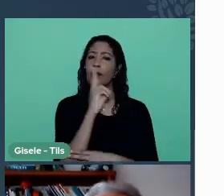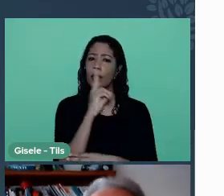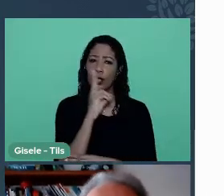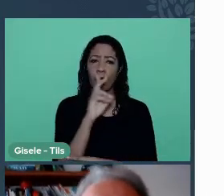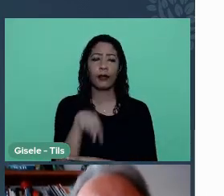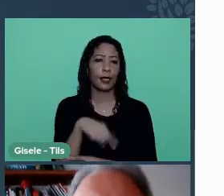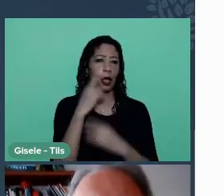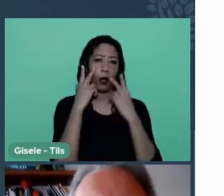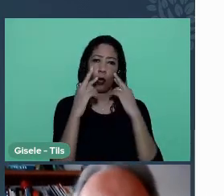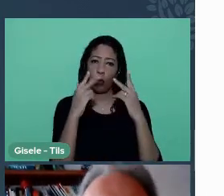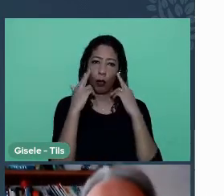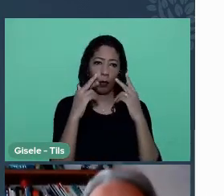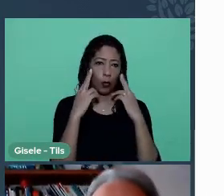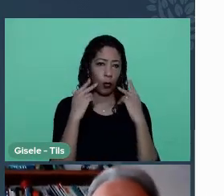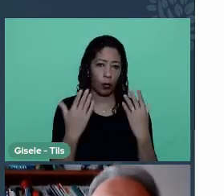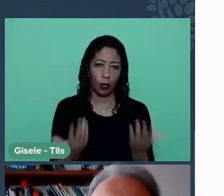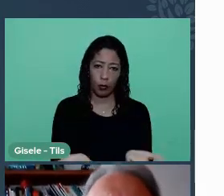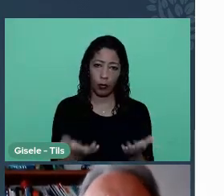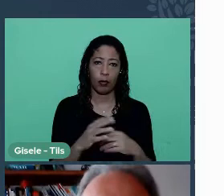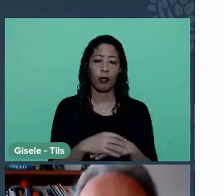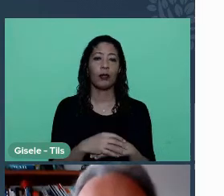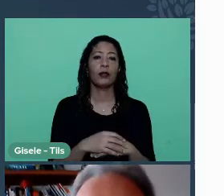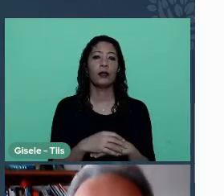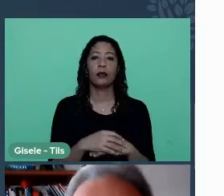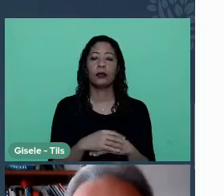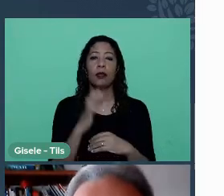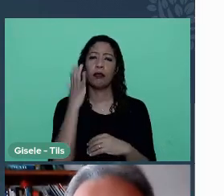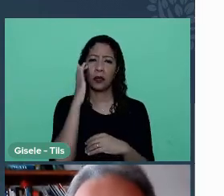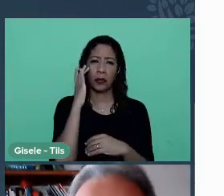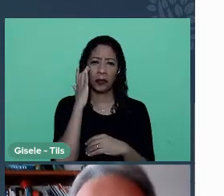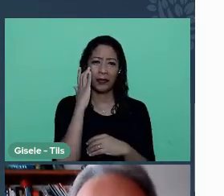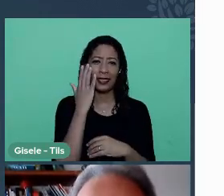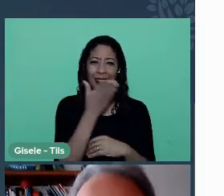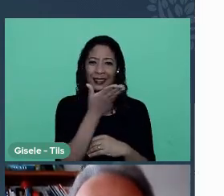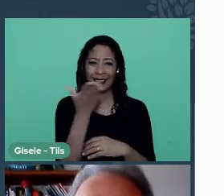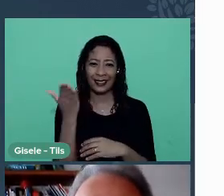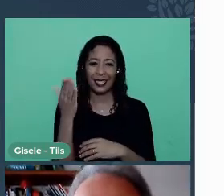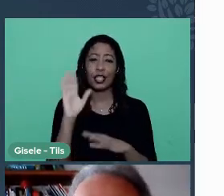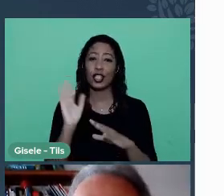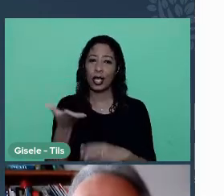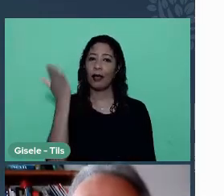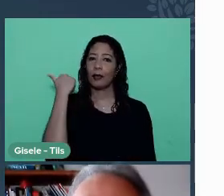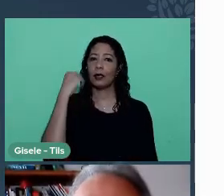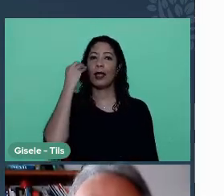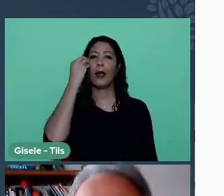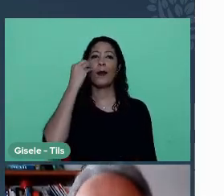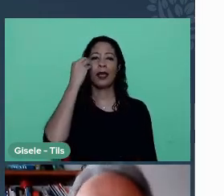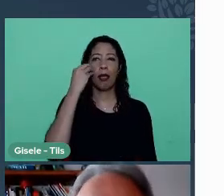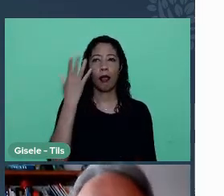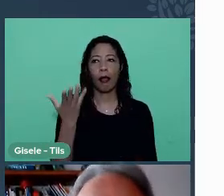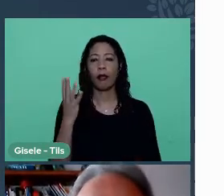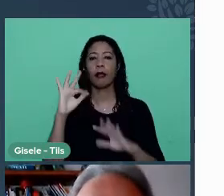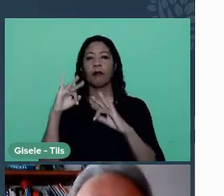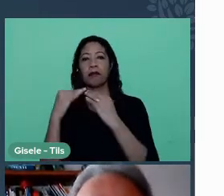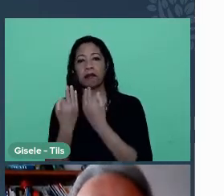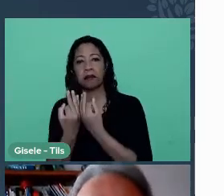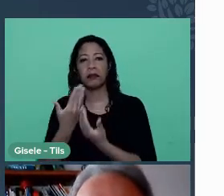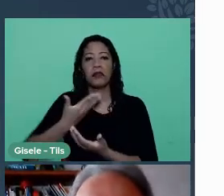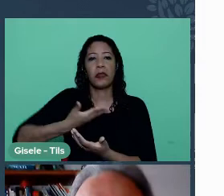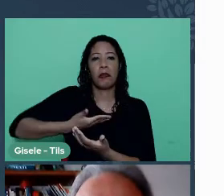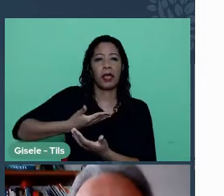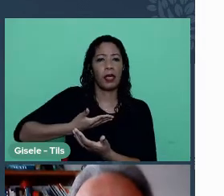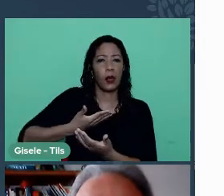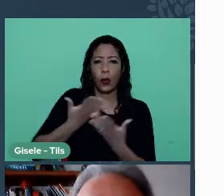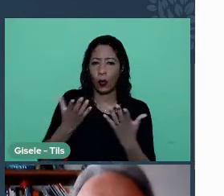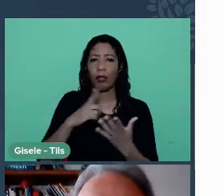comuns, provavelmente muito de nós tem a experiência nisso, tem um parente, um amigo, enfim,